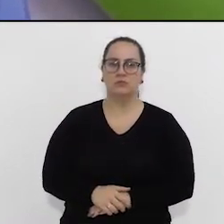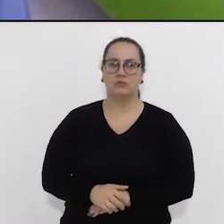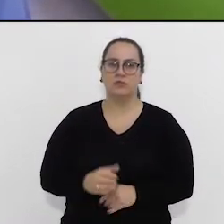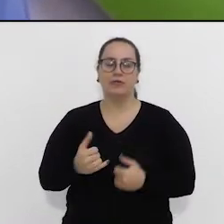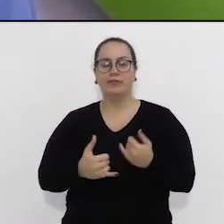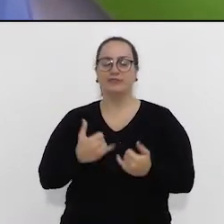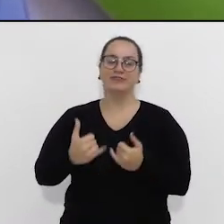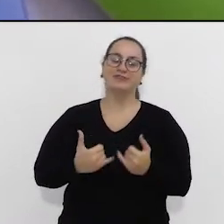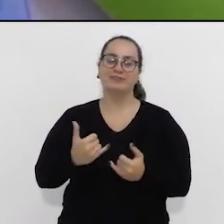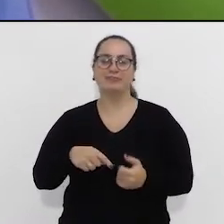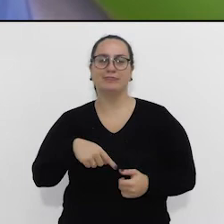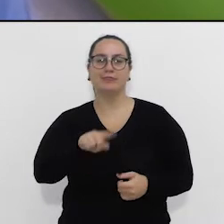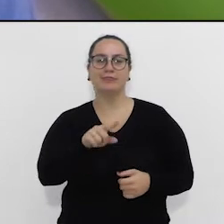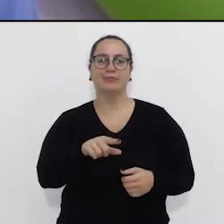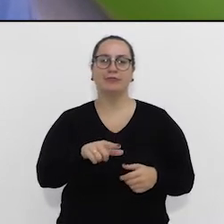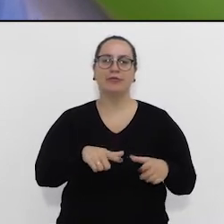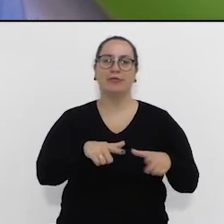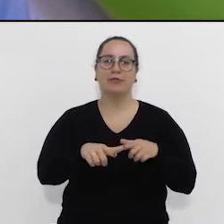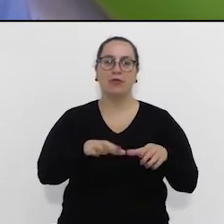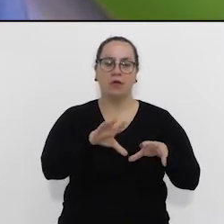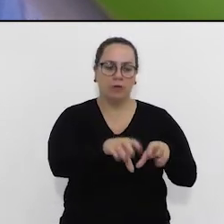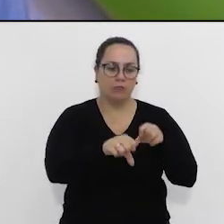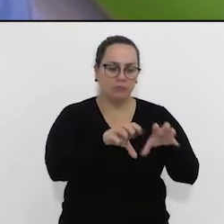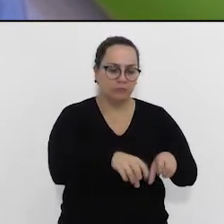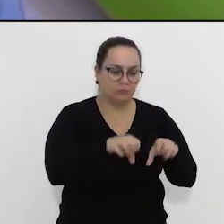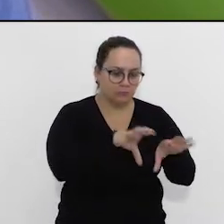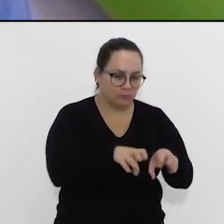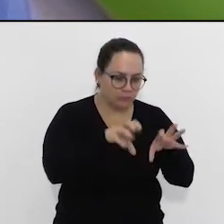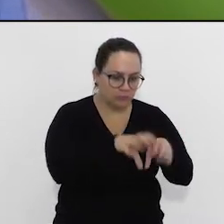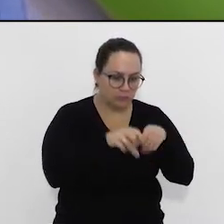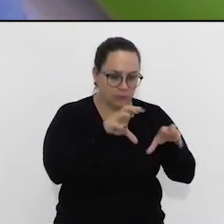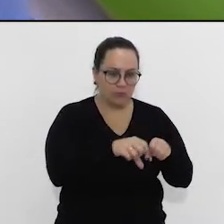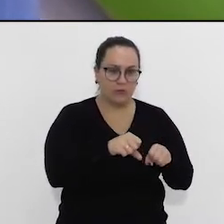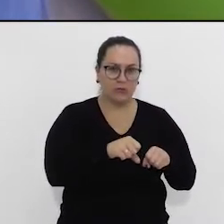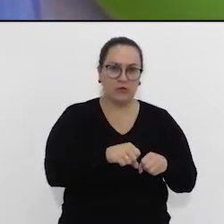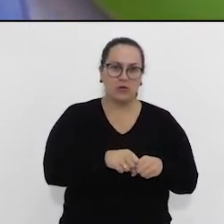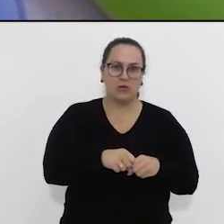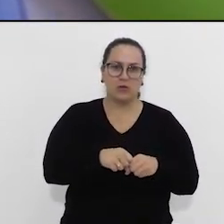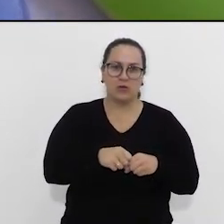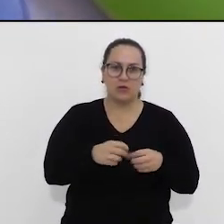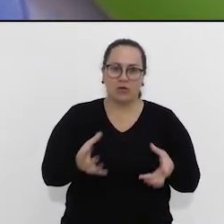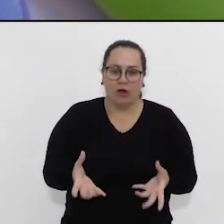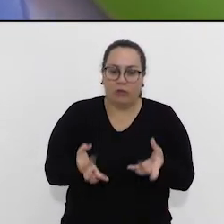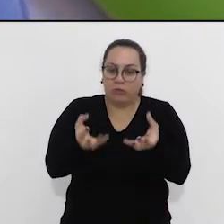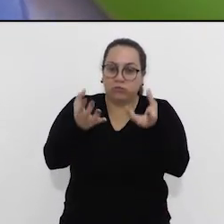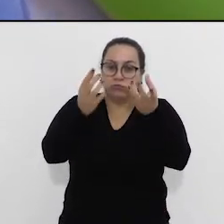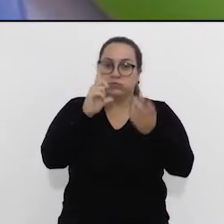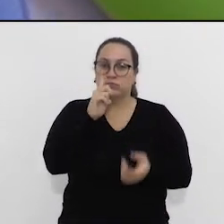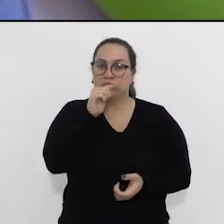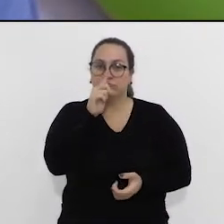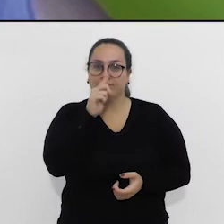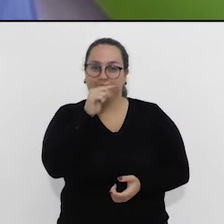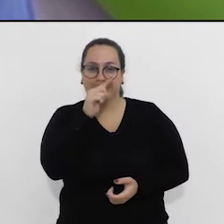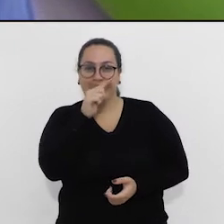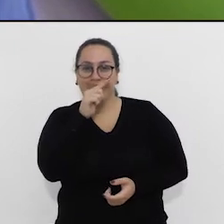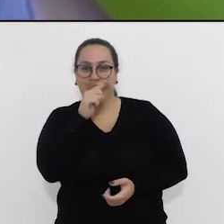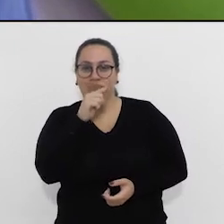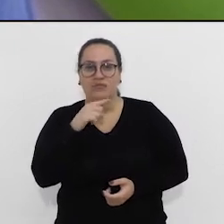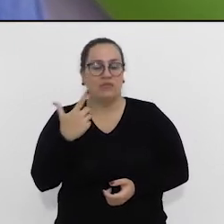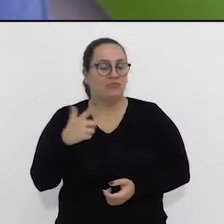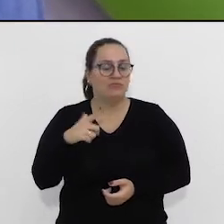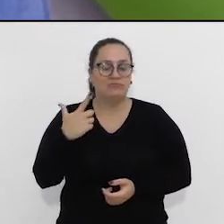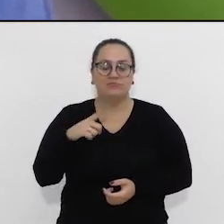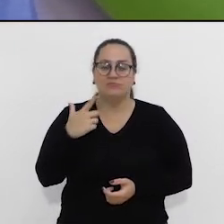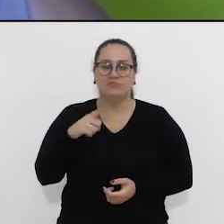digo até brincando que a gente vai lá por exemplo que a Voca como enxadão duas três lixada e começa a mim na água acho que nós não temos um